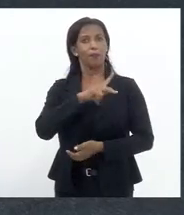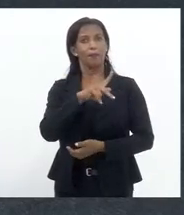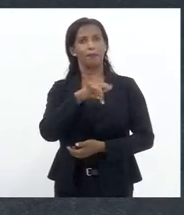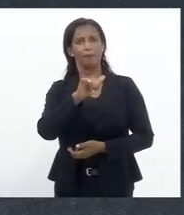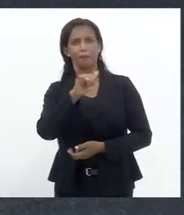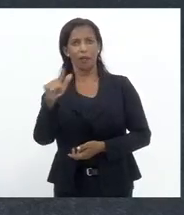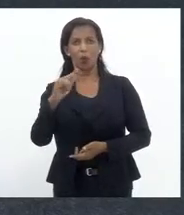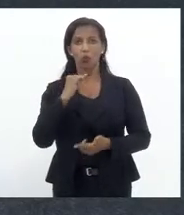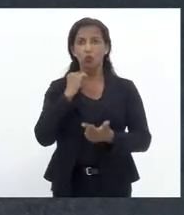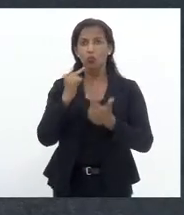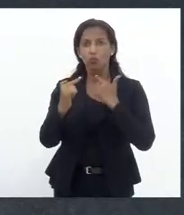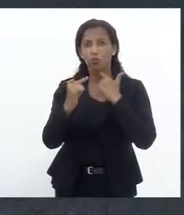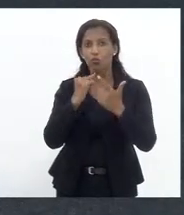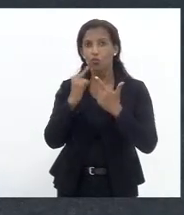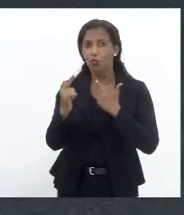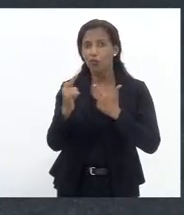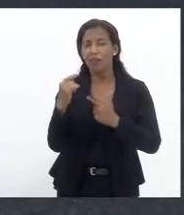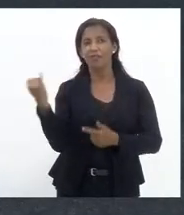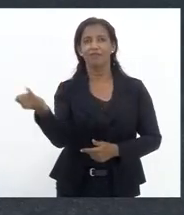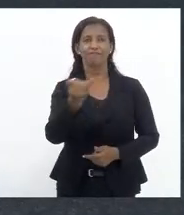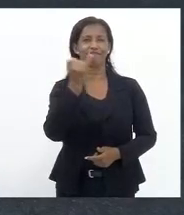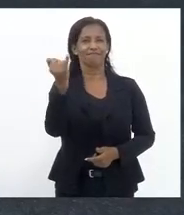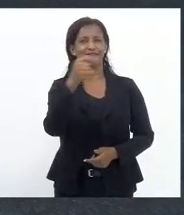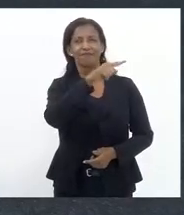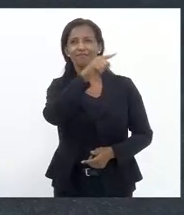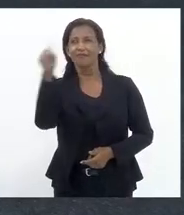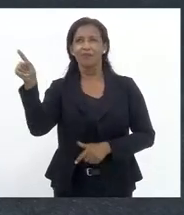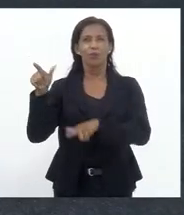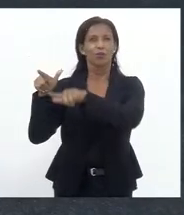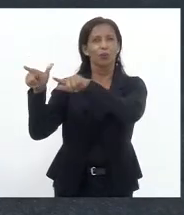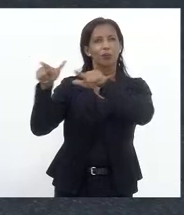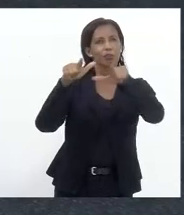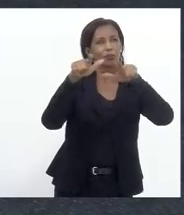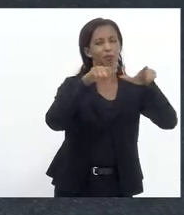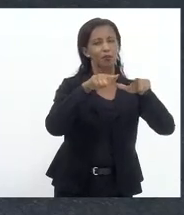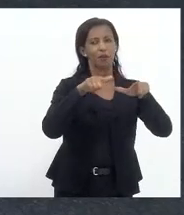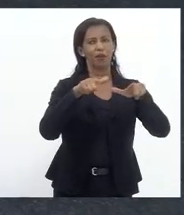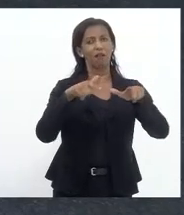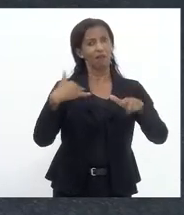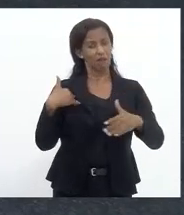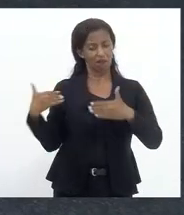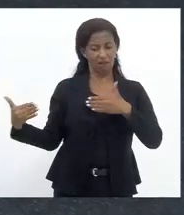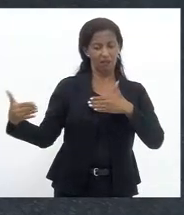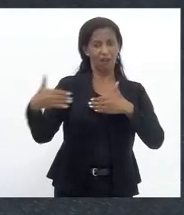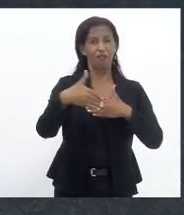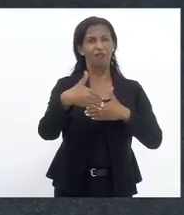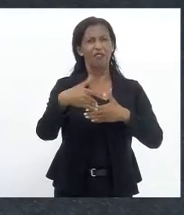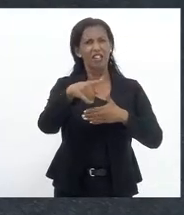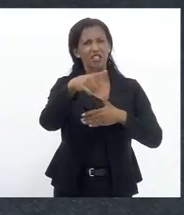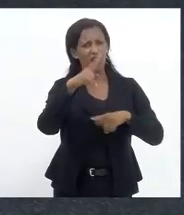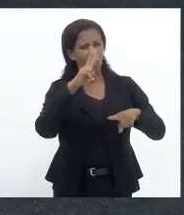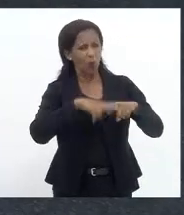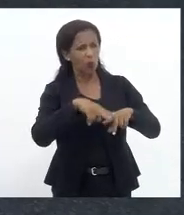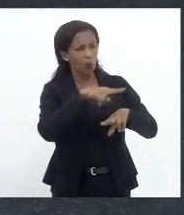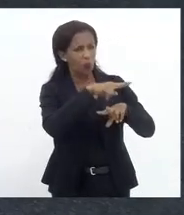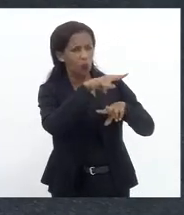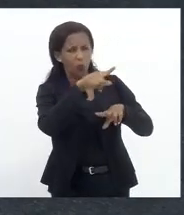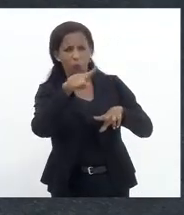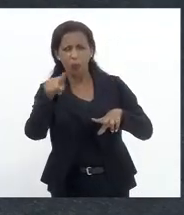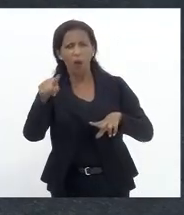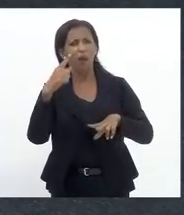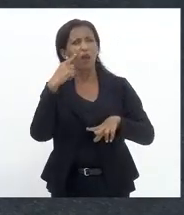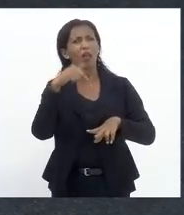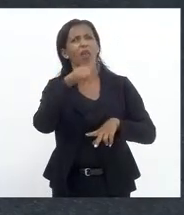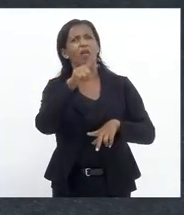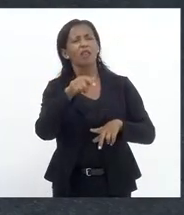Quem tiver dúvida da importância dessa atividade, passe à frente de um presídio e entenda o que é